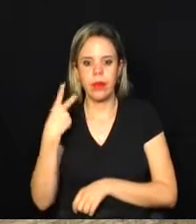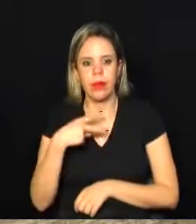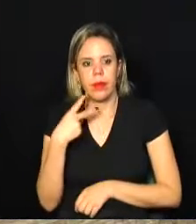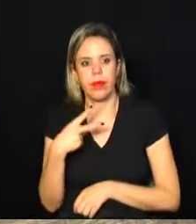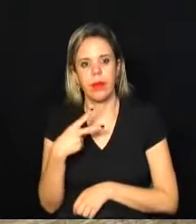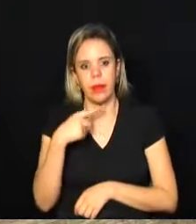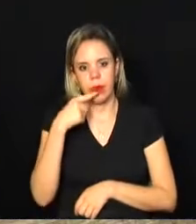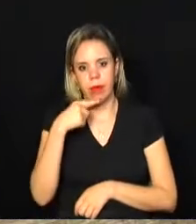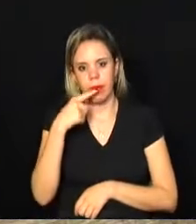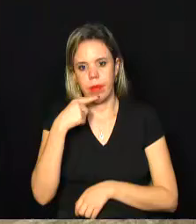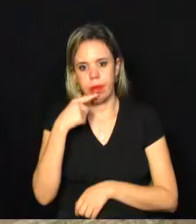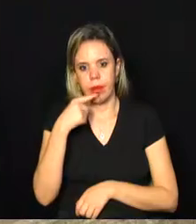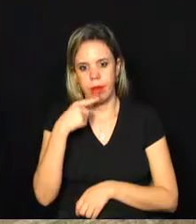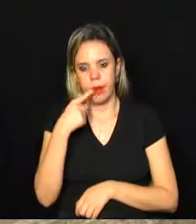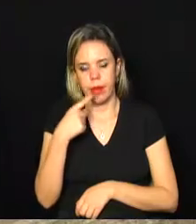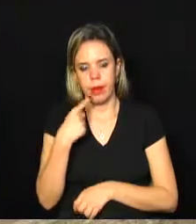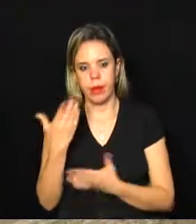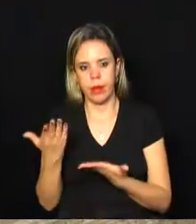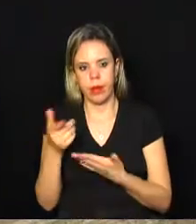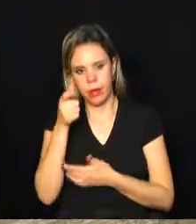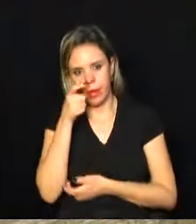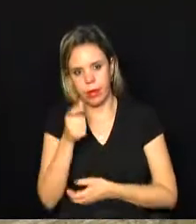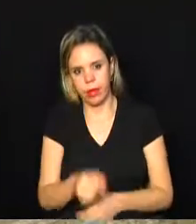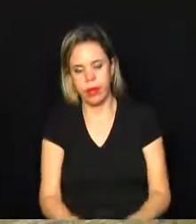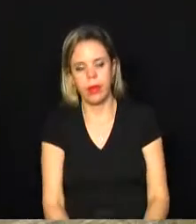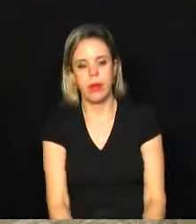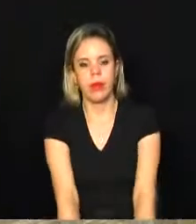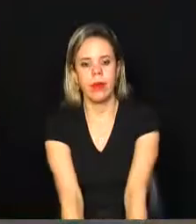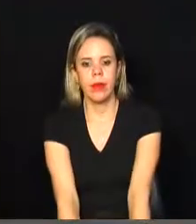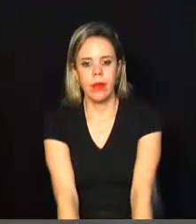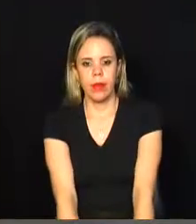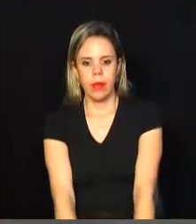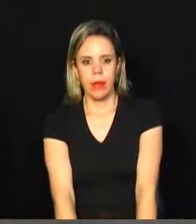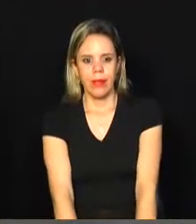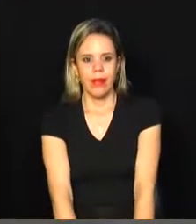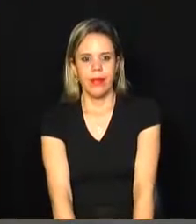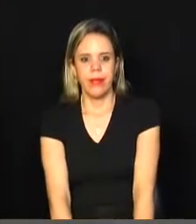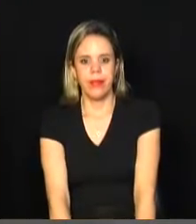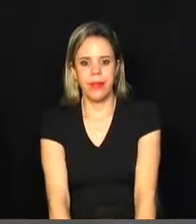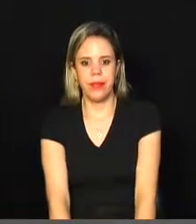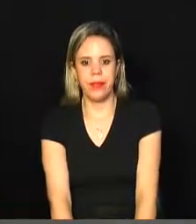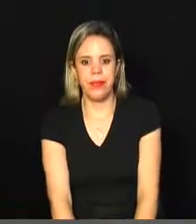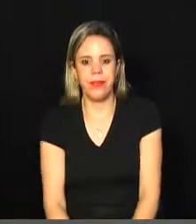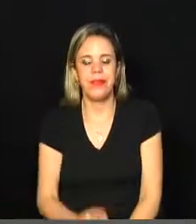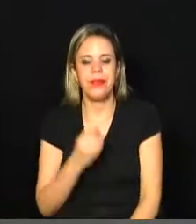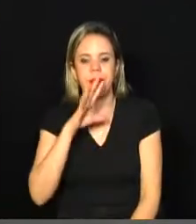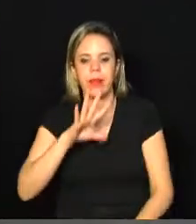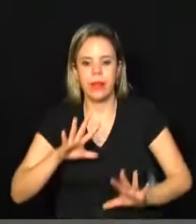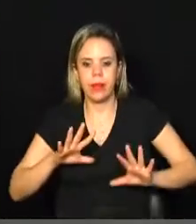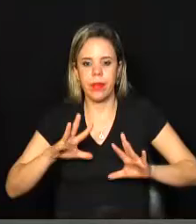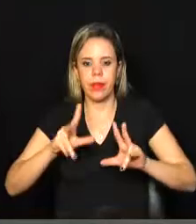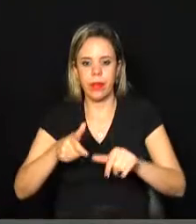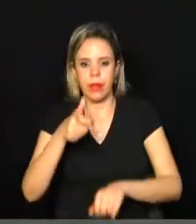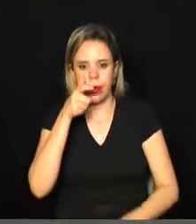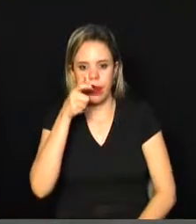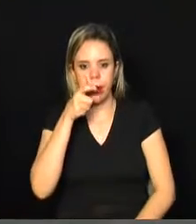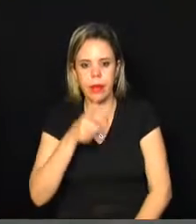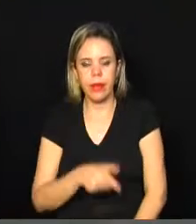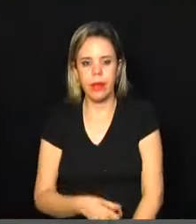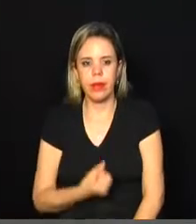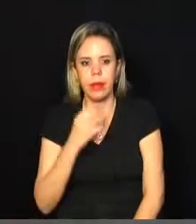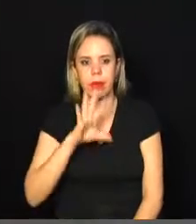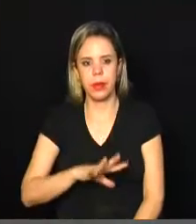vereador Eduardo uma droga Então vamos acompanhar Oi boa tarde a todos que nos assiste